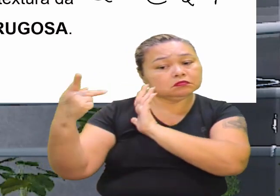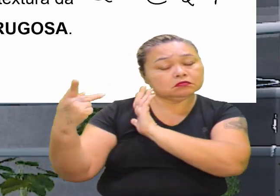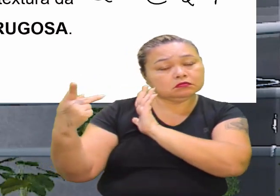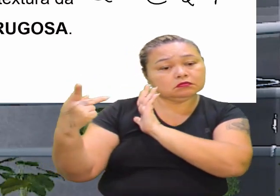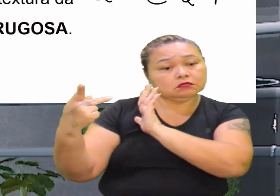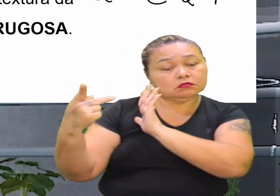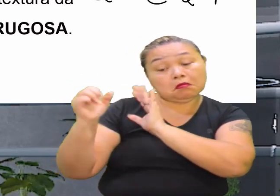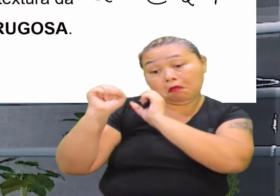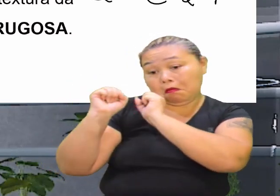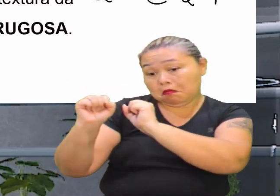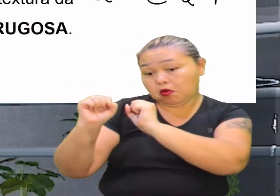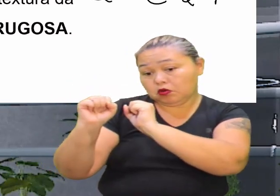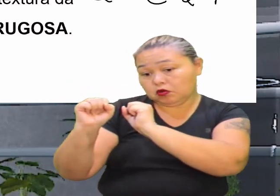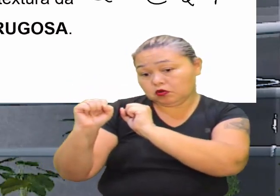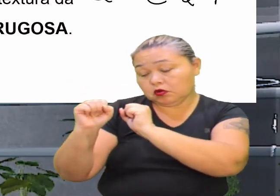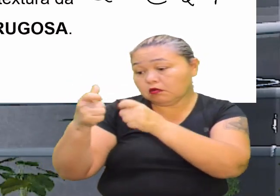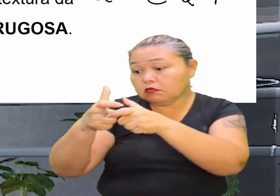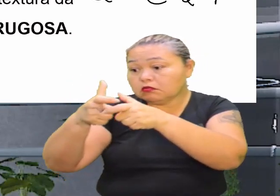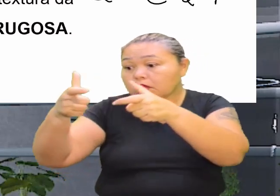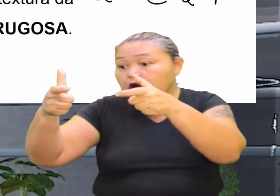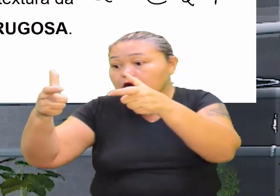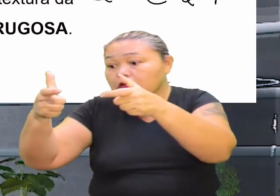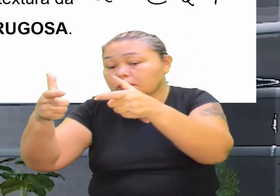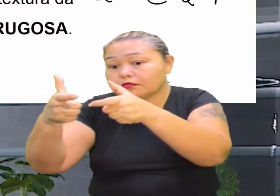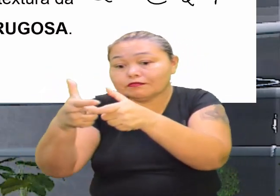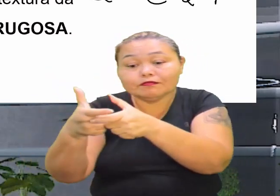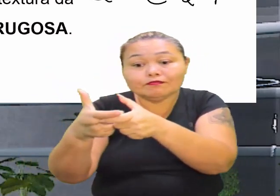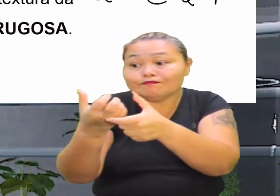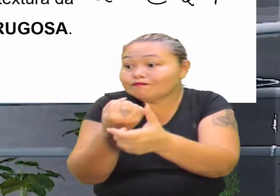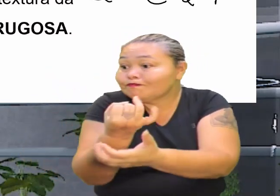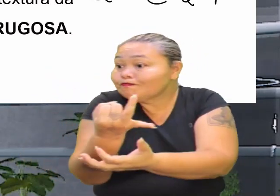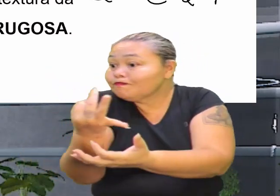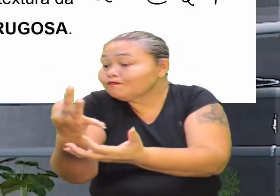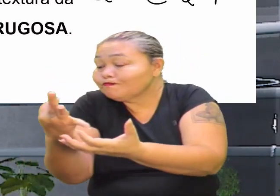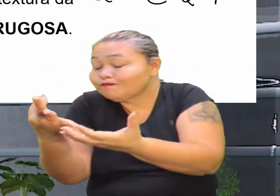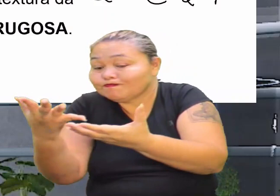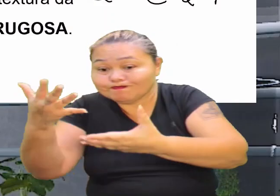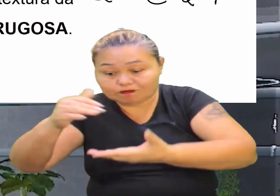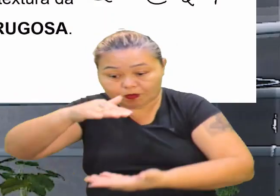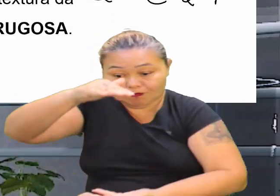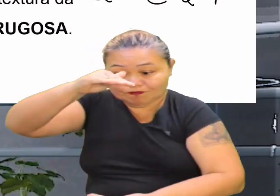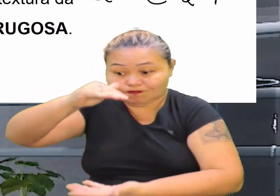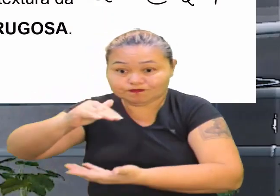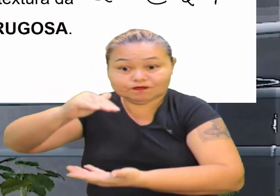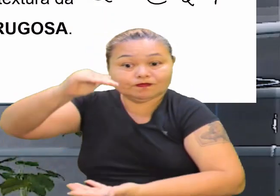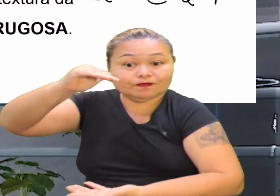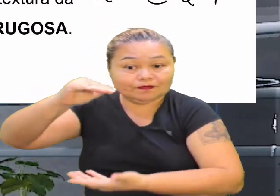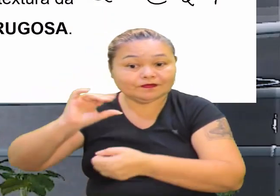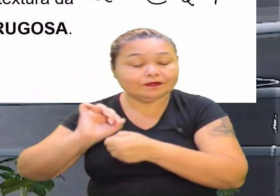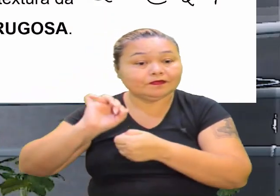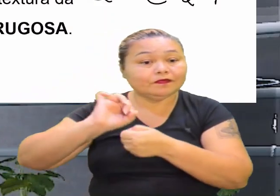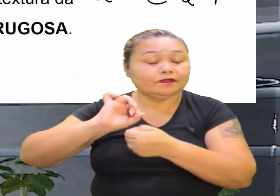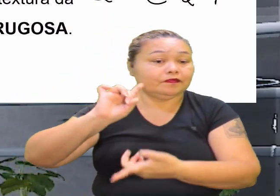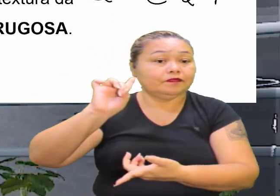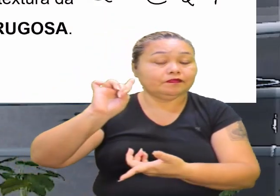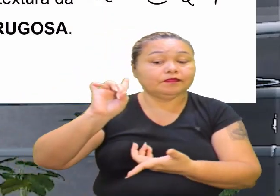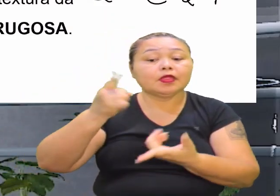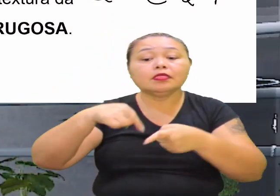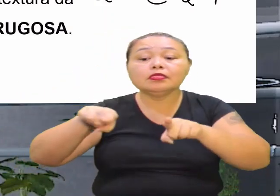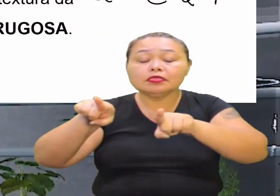que pode ser expresso em maior ou menor quantidade. Outra característica, professor, ganho de